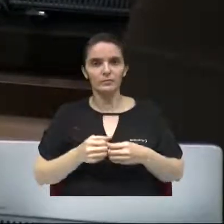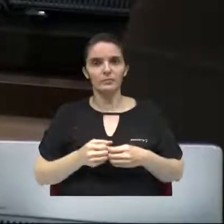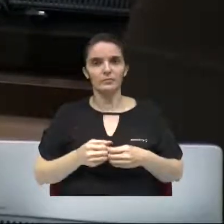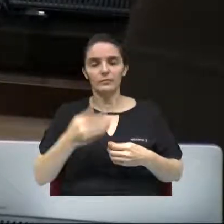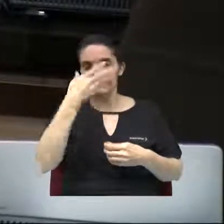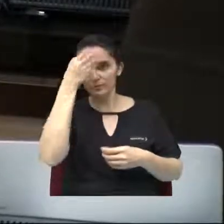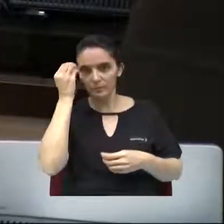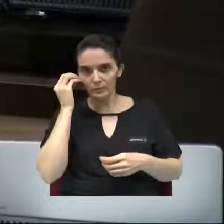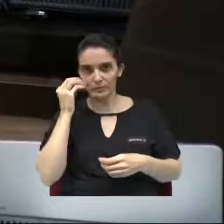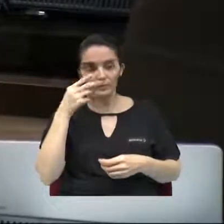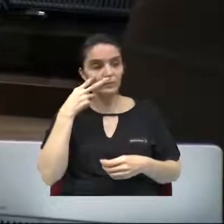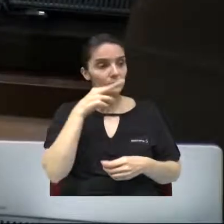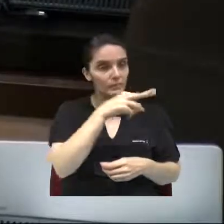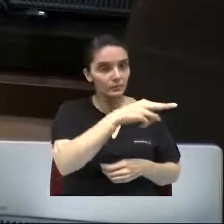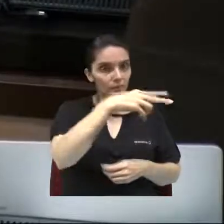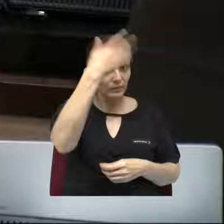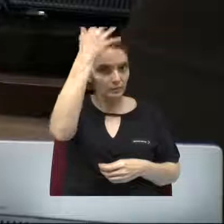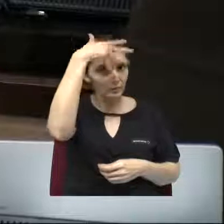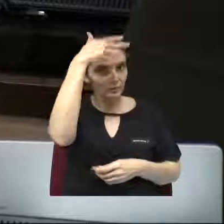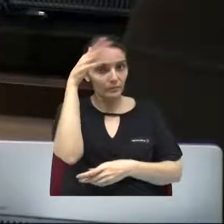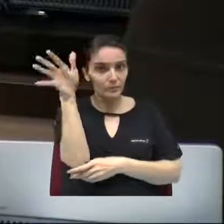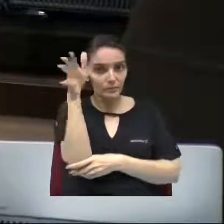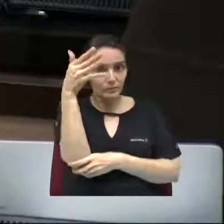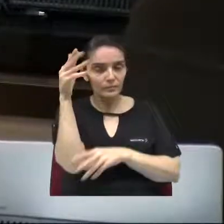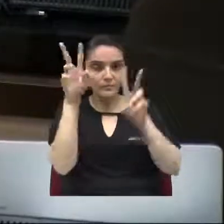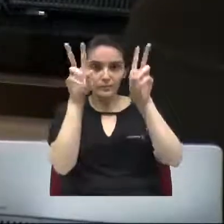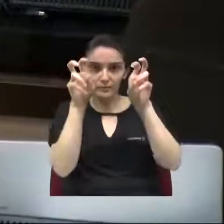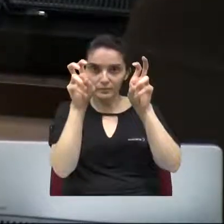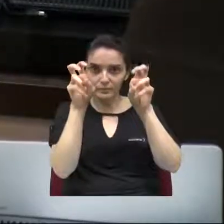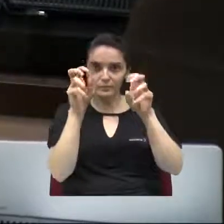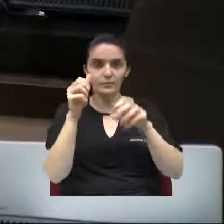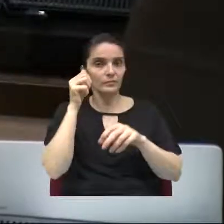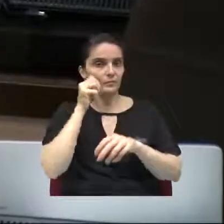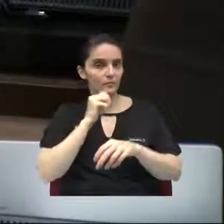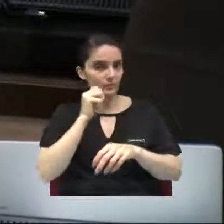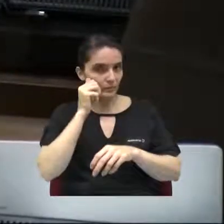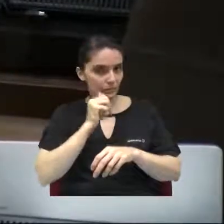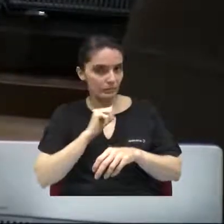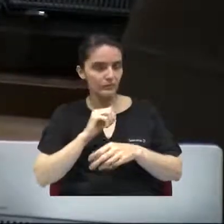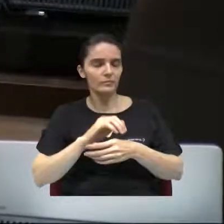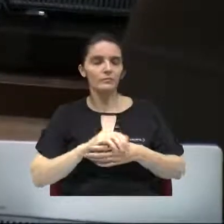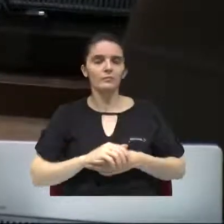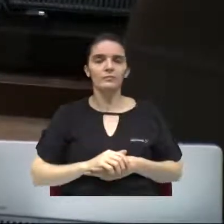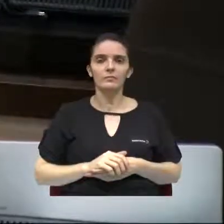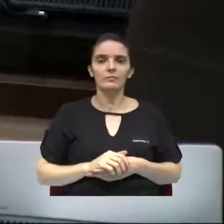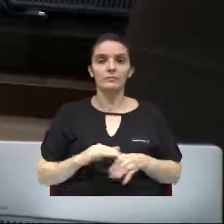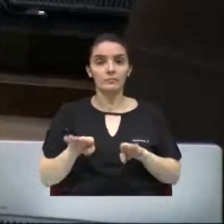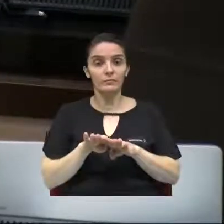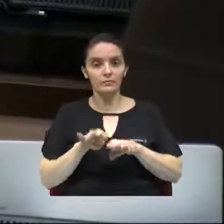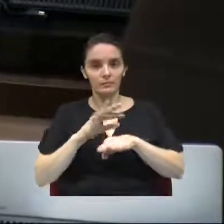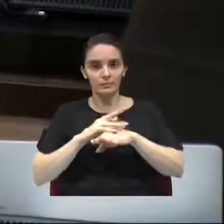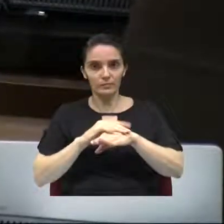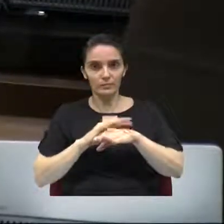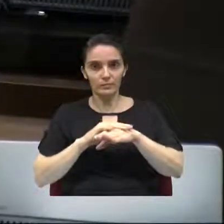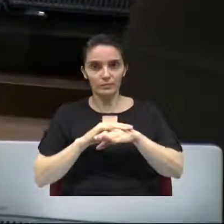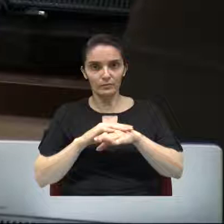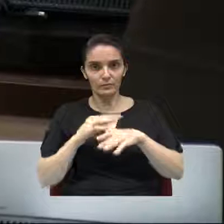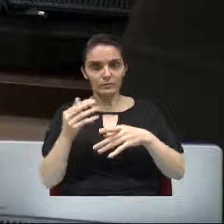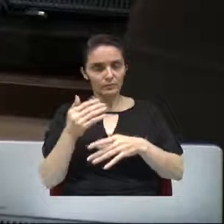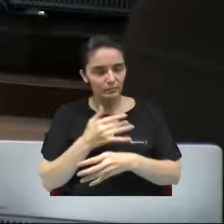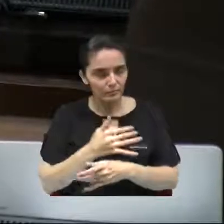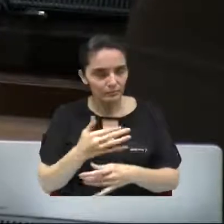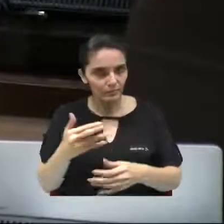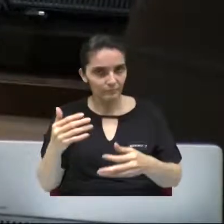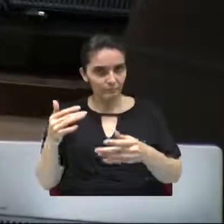já consegue identificar a bandeira da mulher, do TEA, né, do transtorno do espectro autista. Então, nós